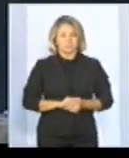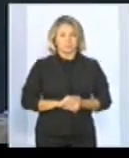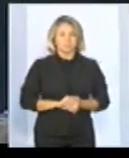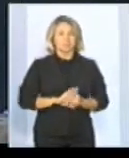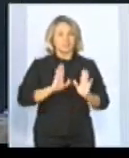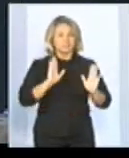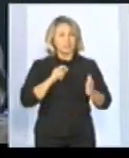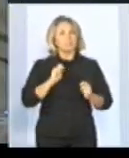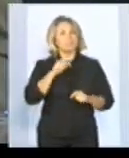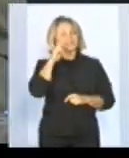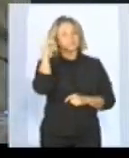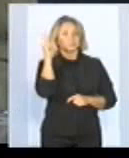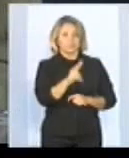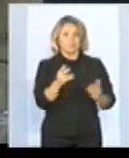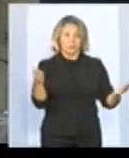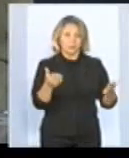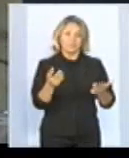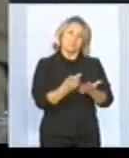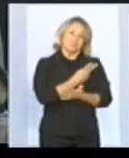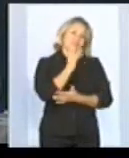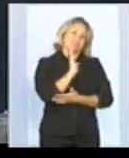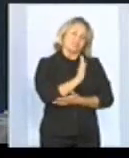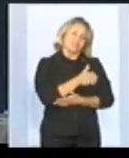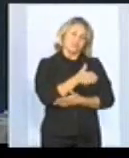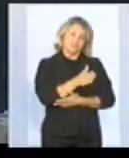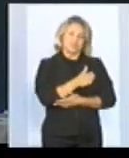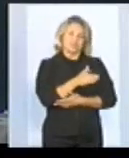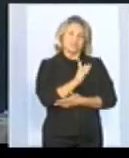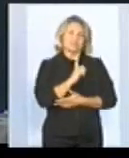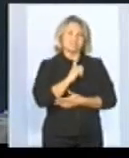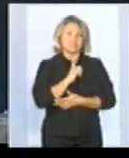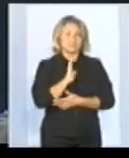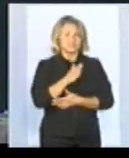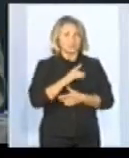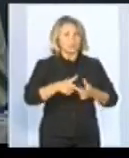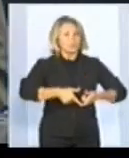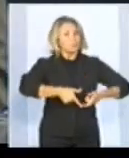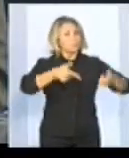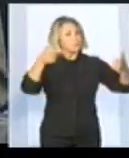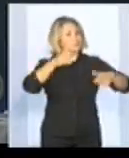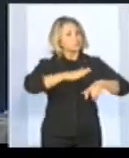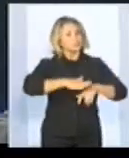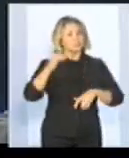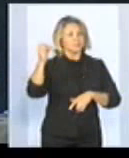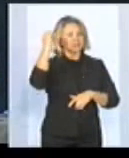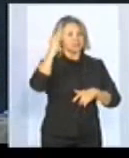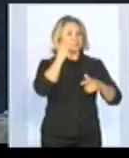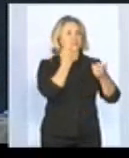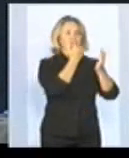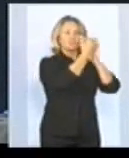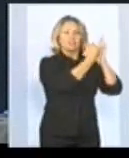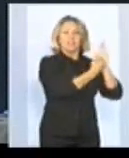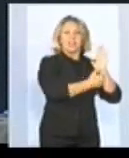Isso já pode ser visto em situações concretas. Já temos hoje um aumento bastante exponencial no número de canais brasileiros de